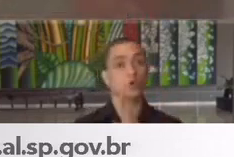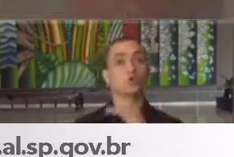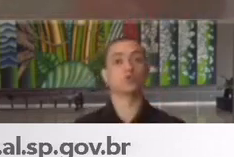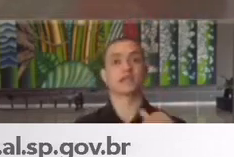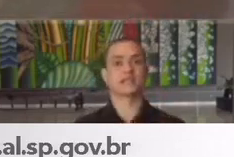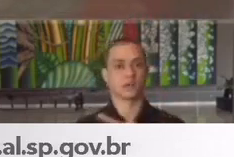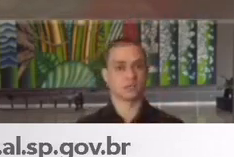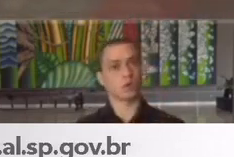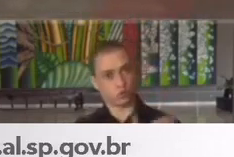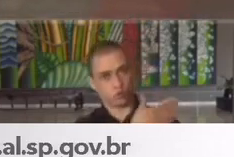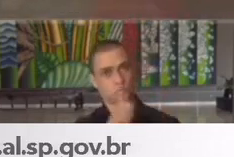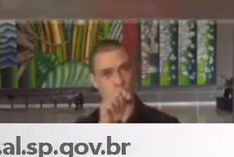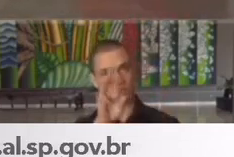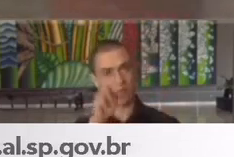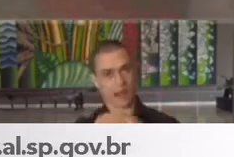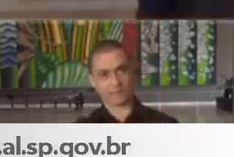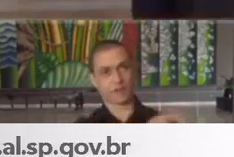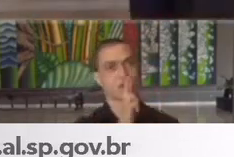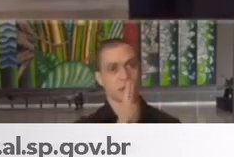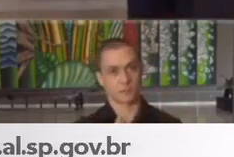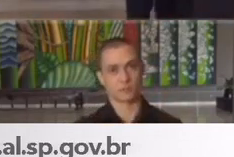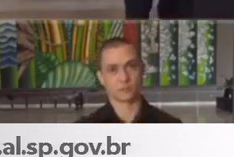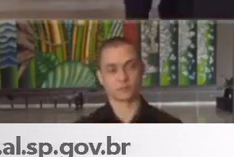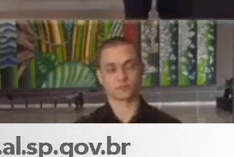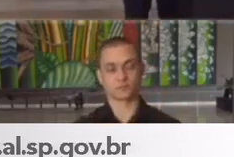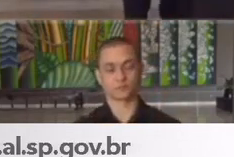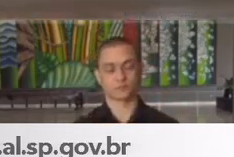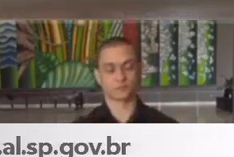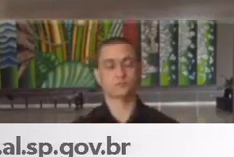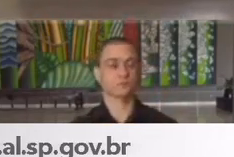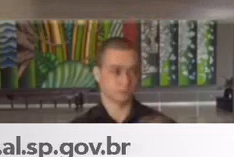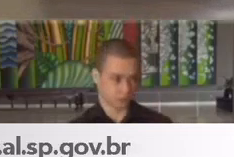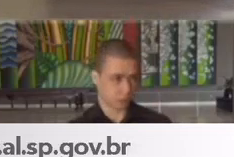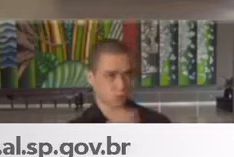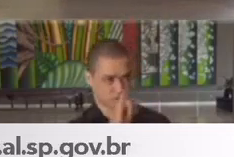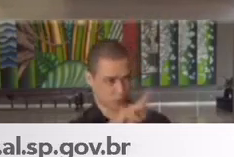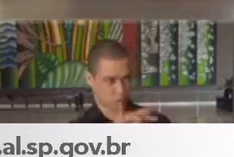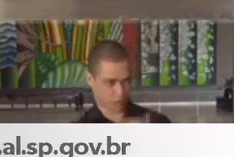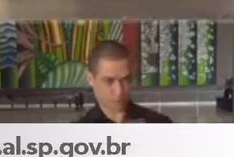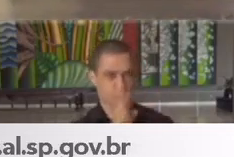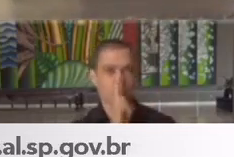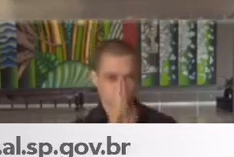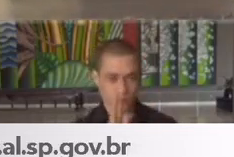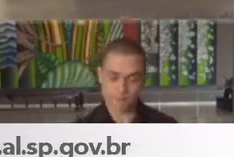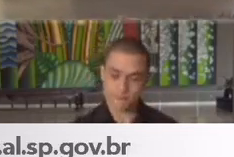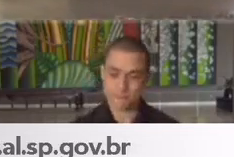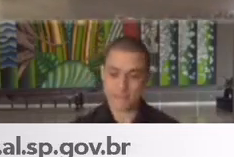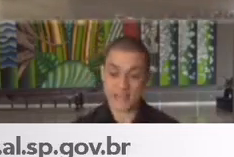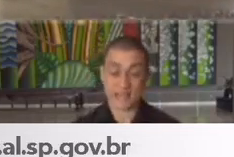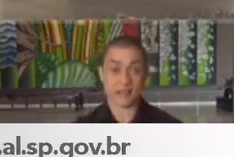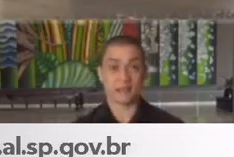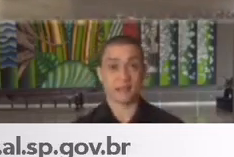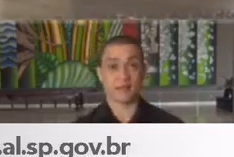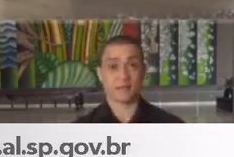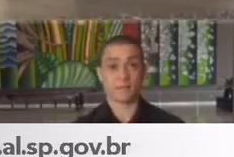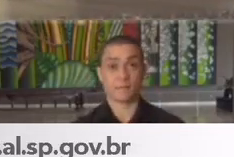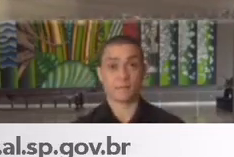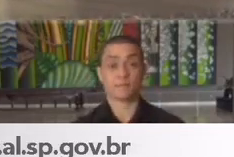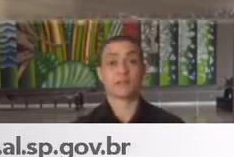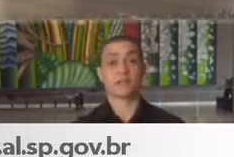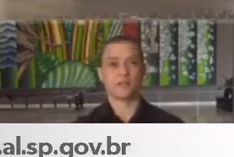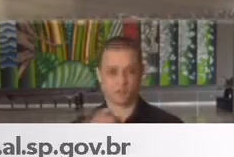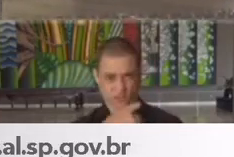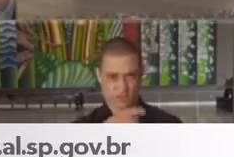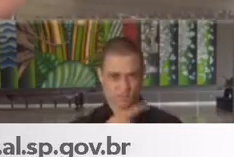secretário da Saúde do Estado de São Paulo, José Henrique Guerra. Pois não, Silvia. É o seguinte, a